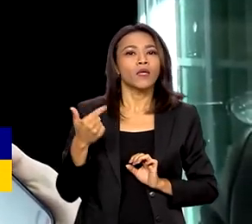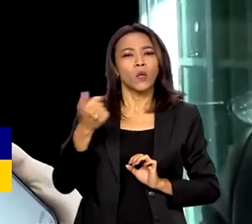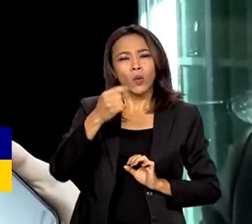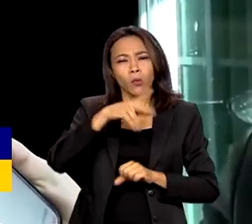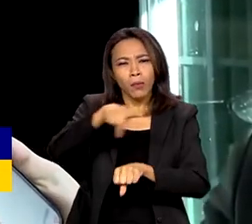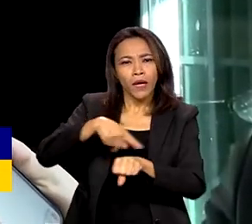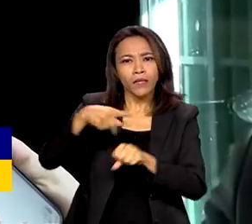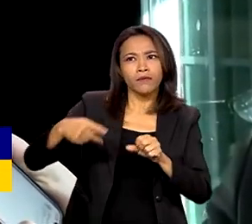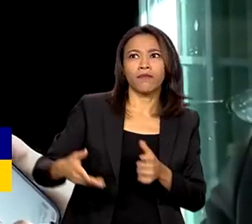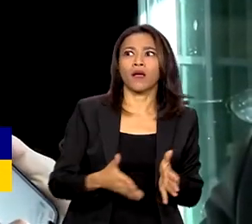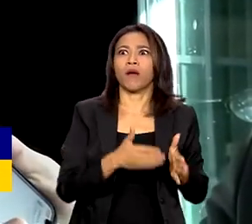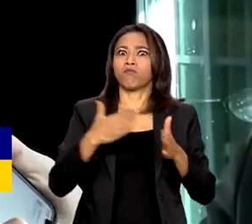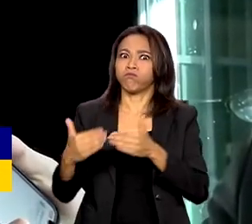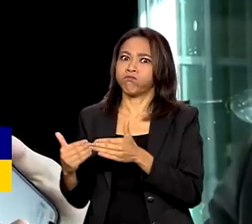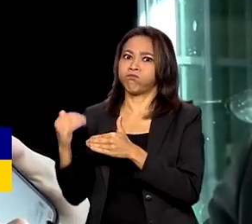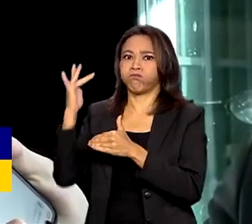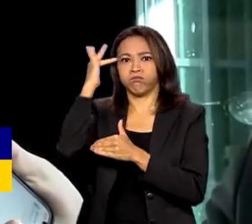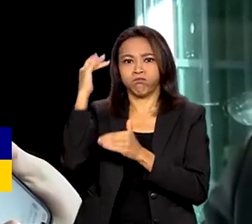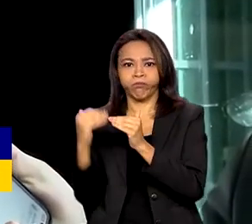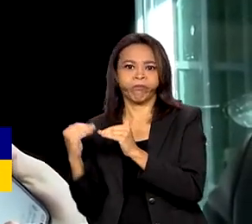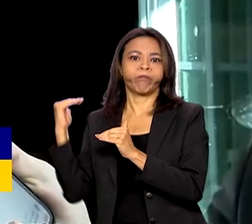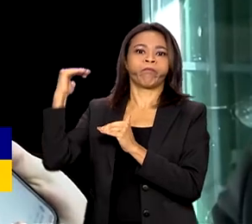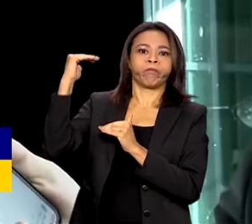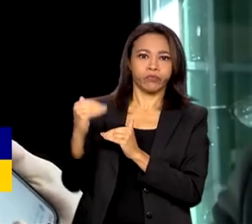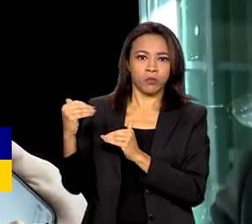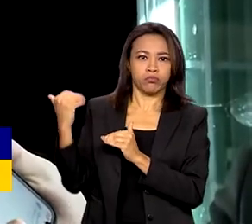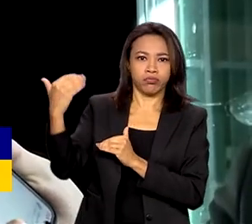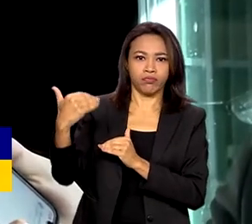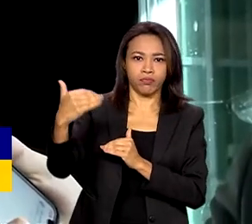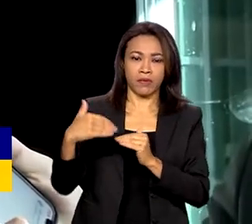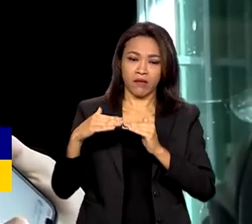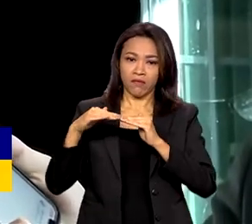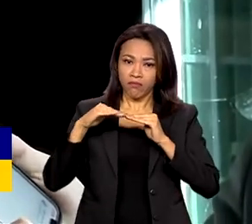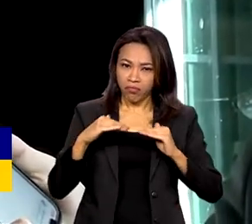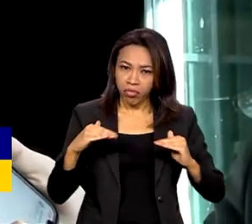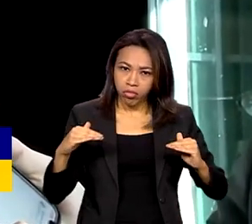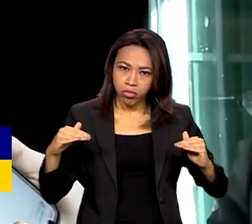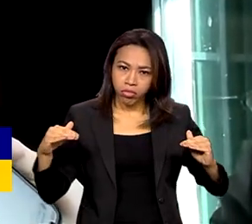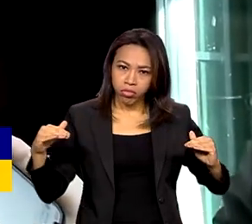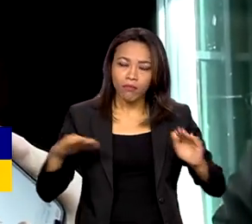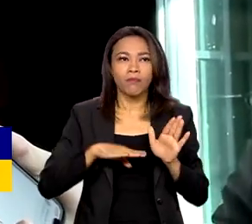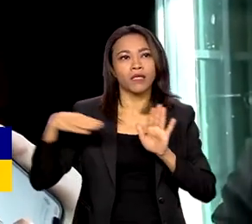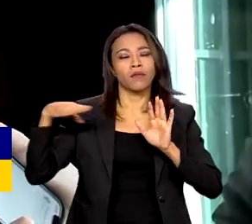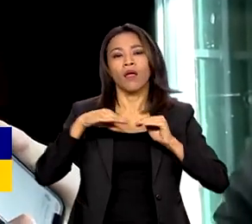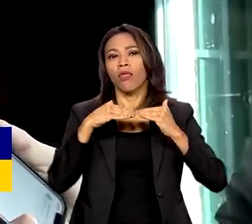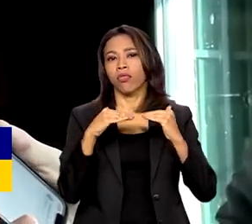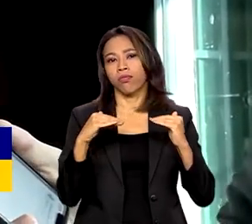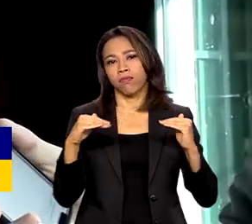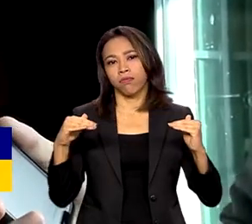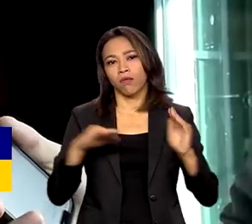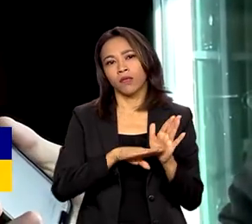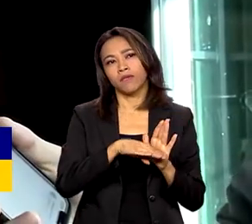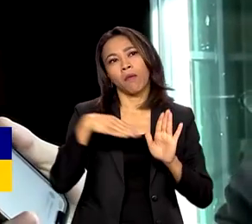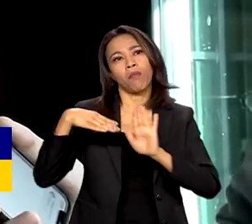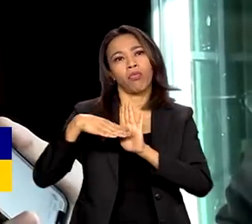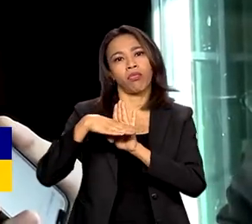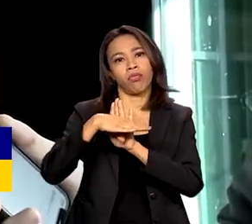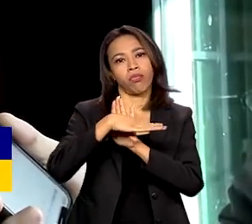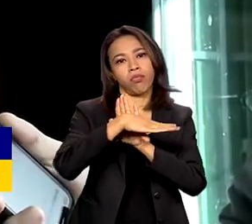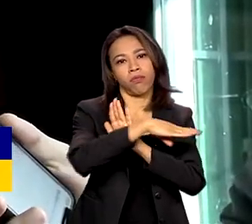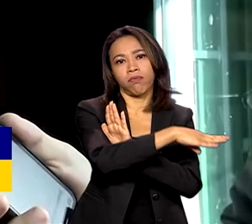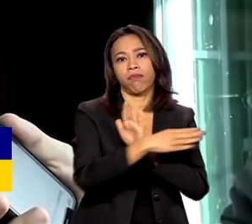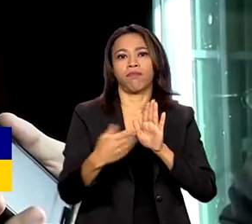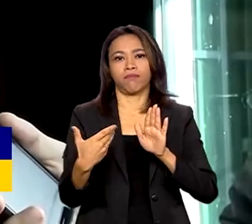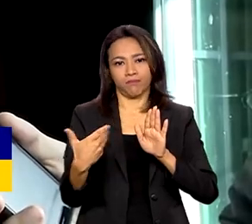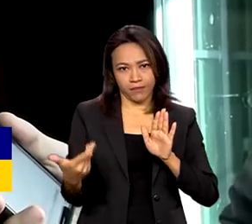de crescimento potencial. Nós vamos sair de uma década de baixíssimo crescimento, 1% ao ano, de